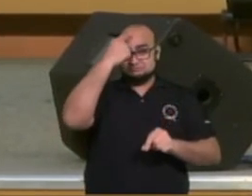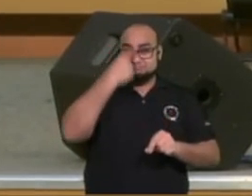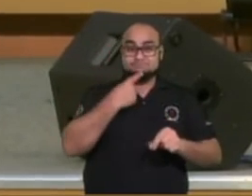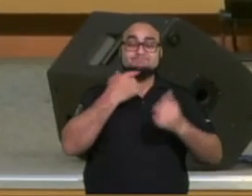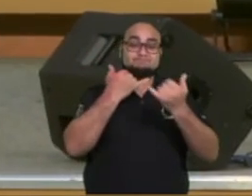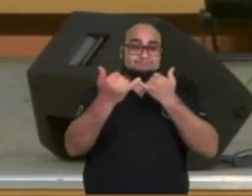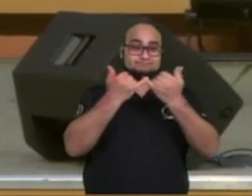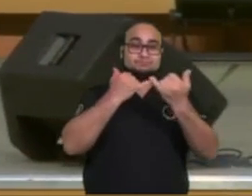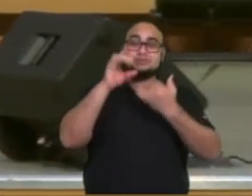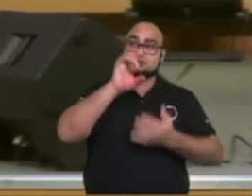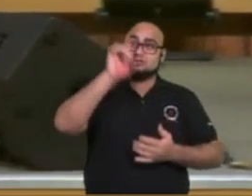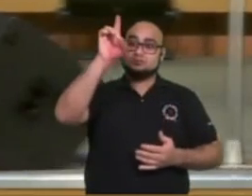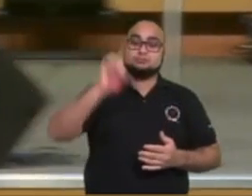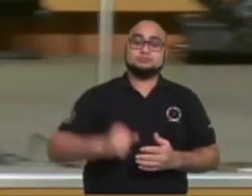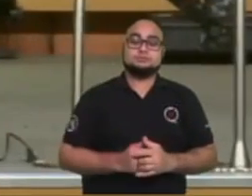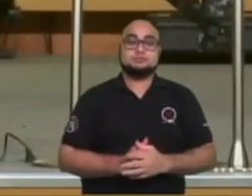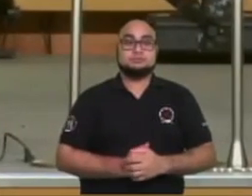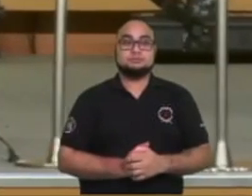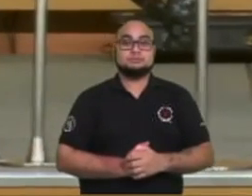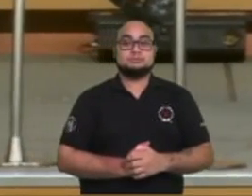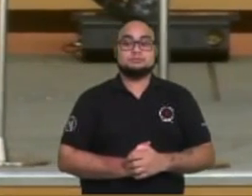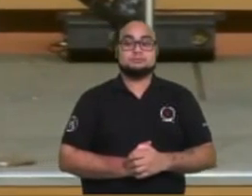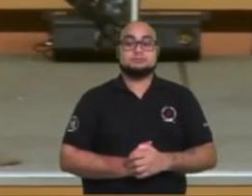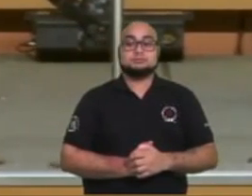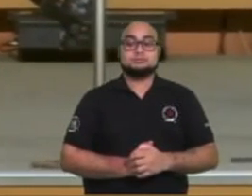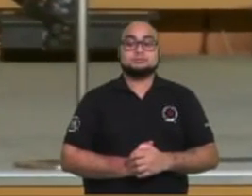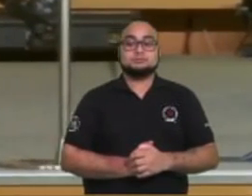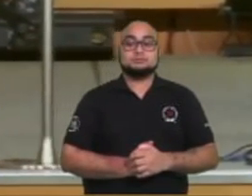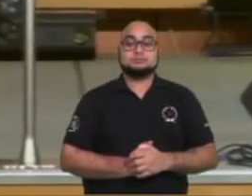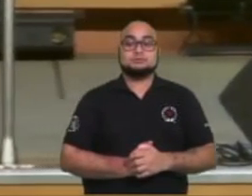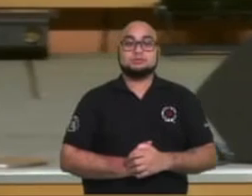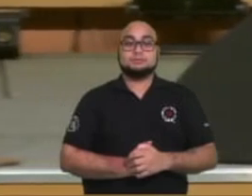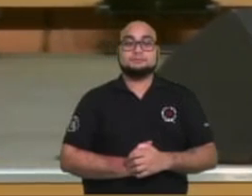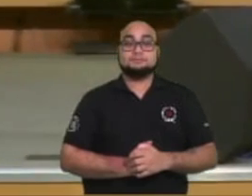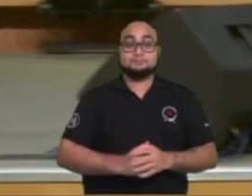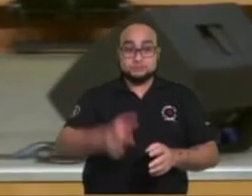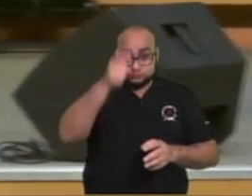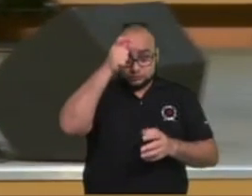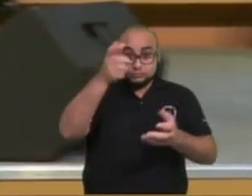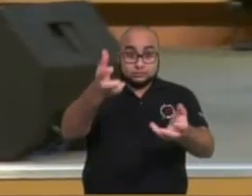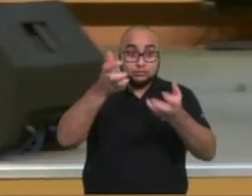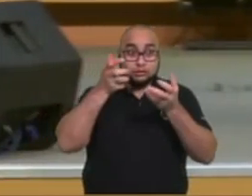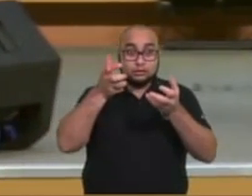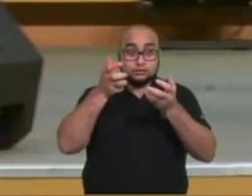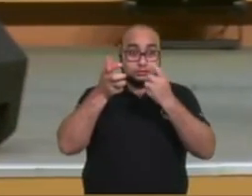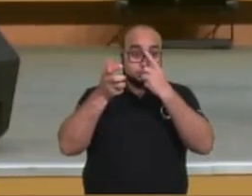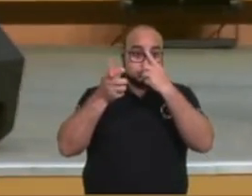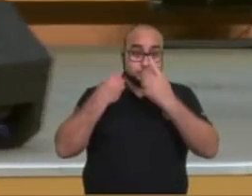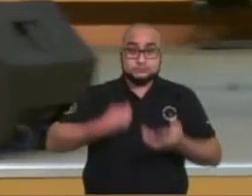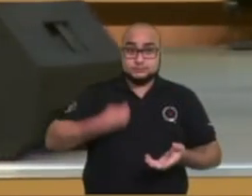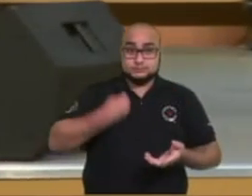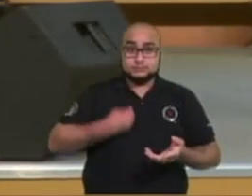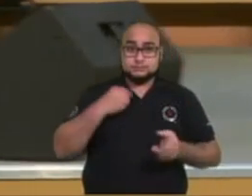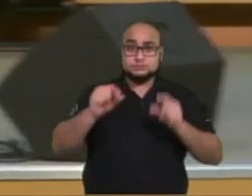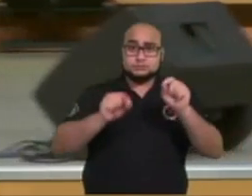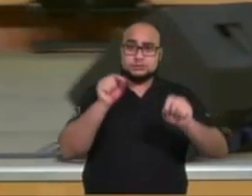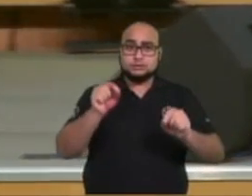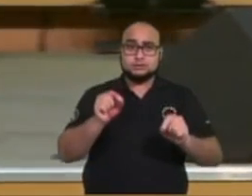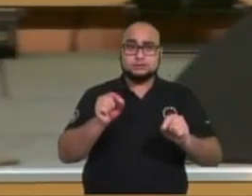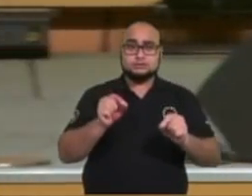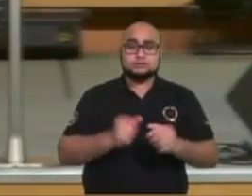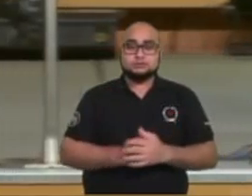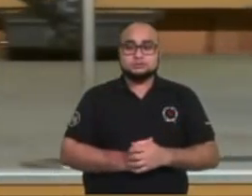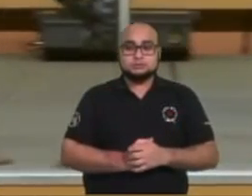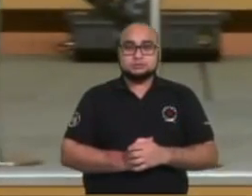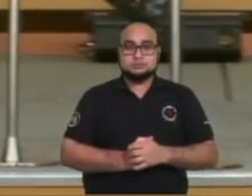Deus e ele queria aquilo que Deus nos fez ele odeia o homem Ele